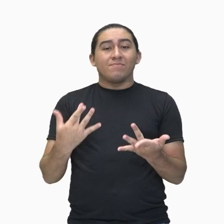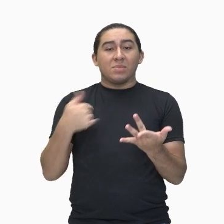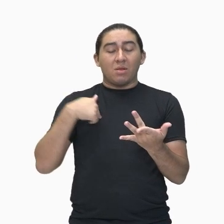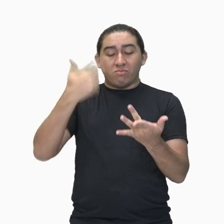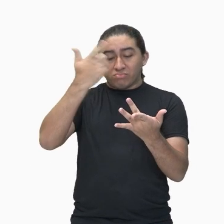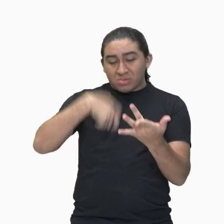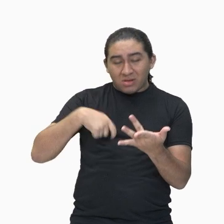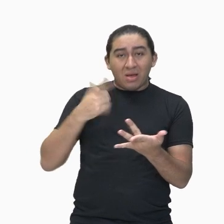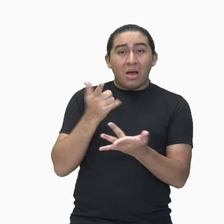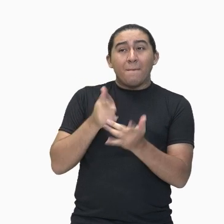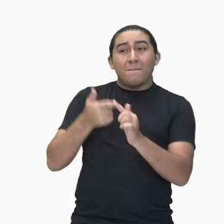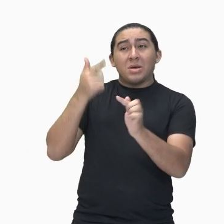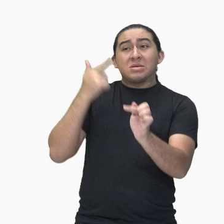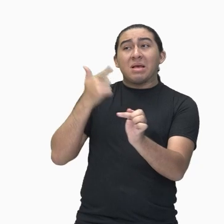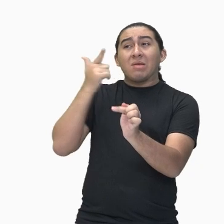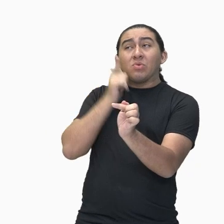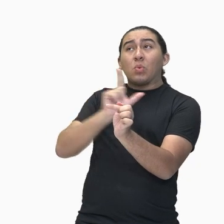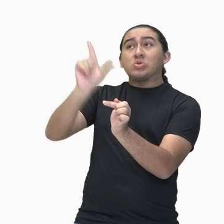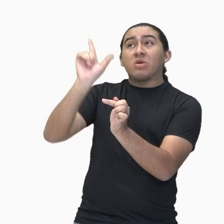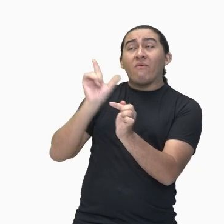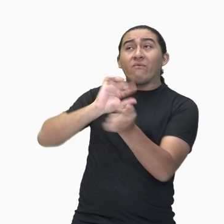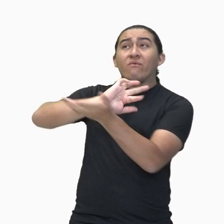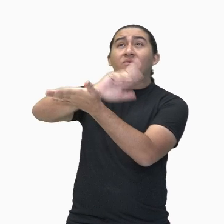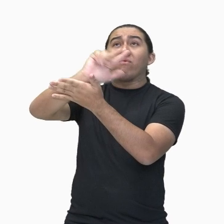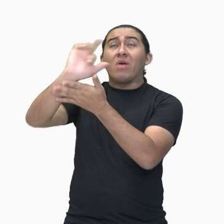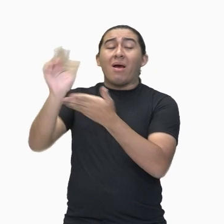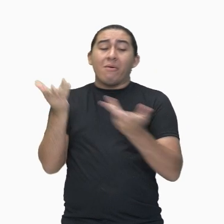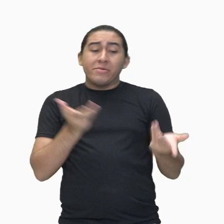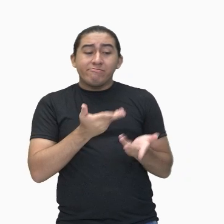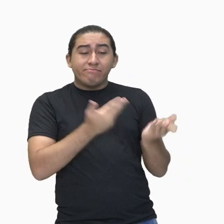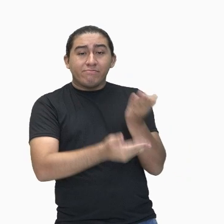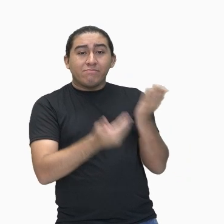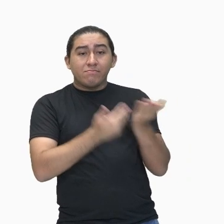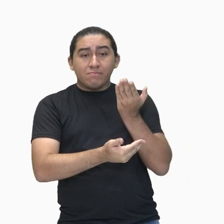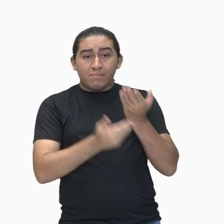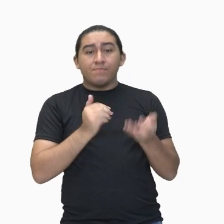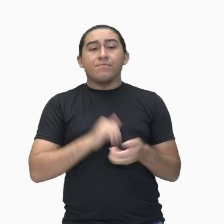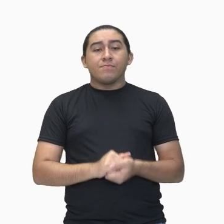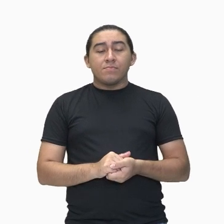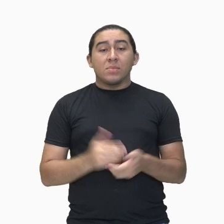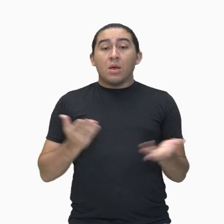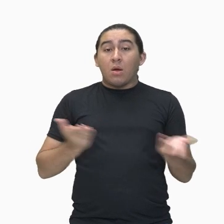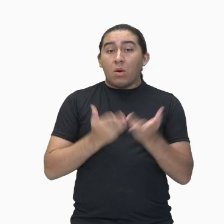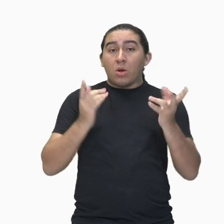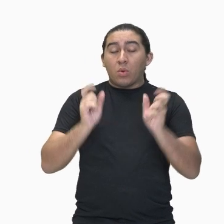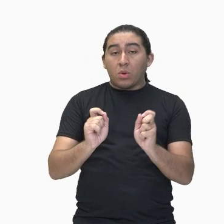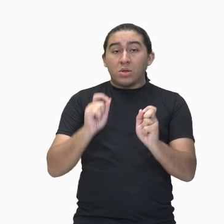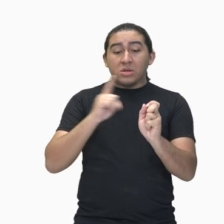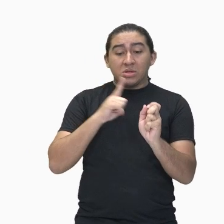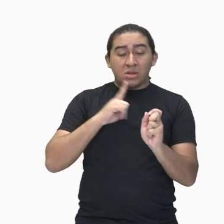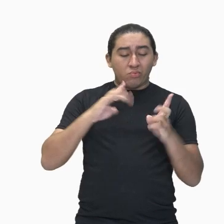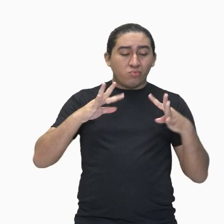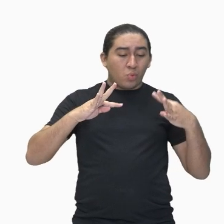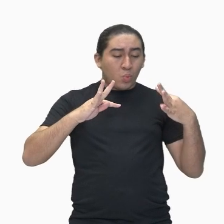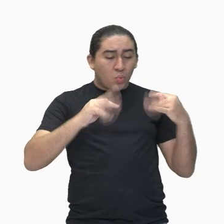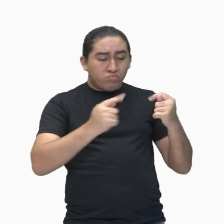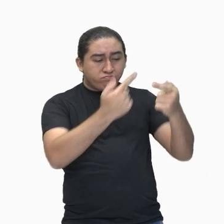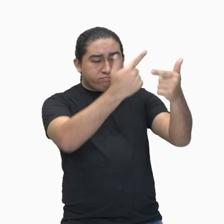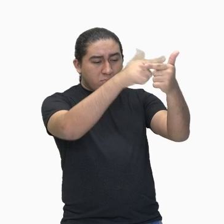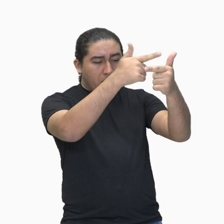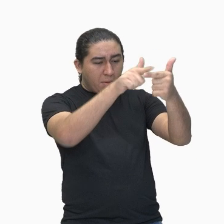sou de quem triunfo hei sido. E agora, nos desdéns